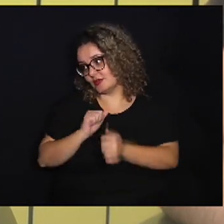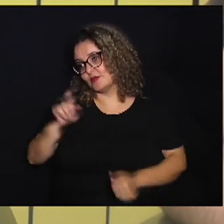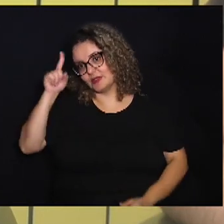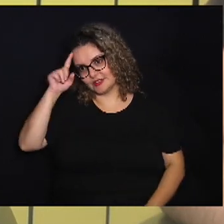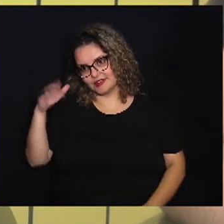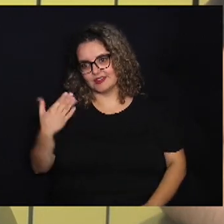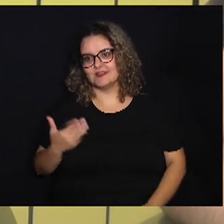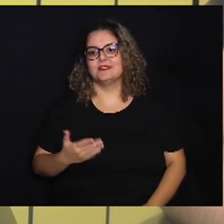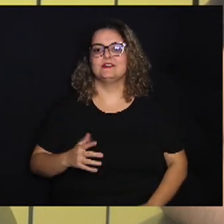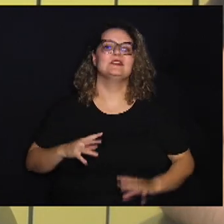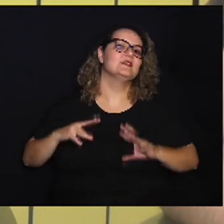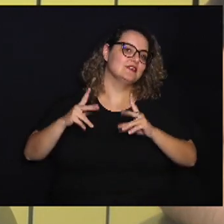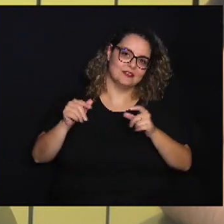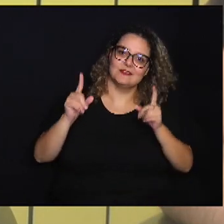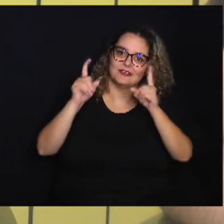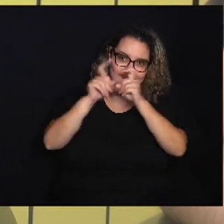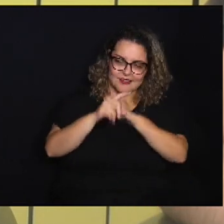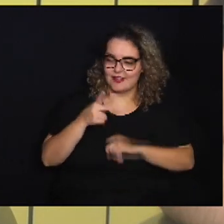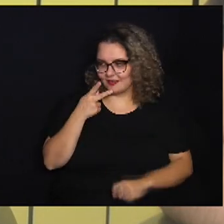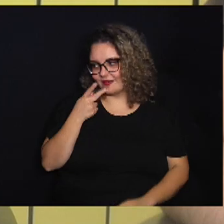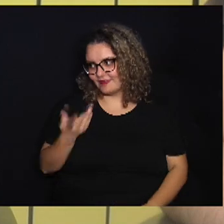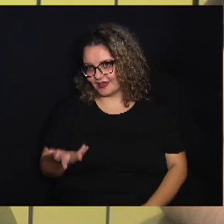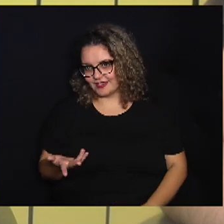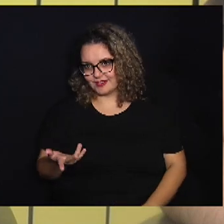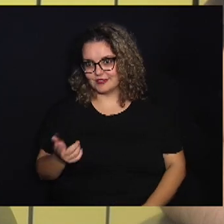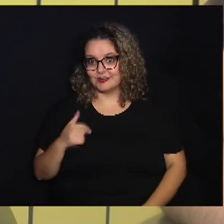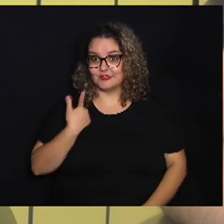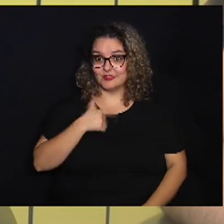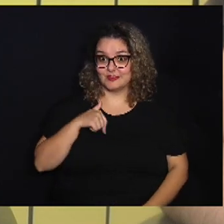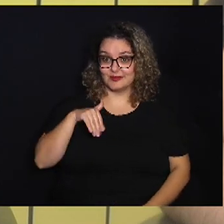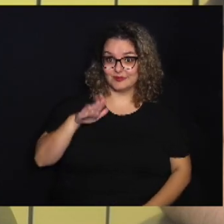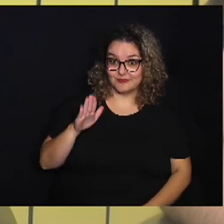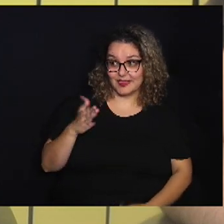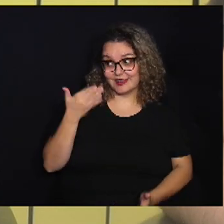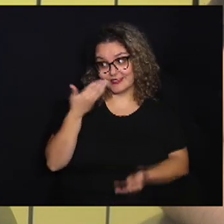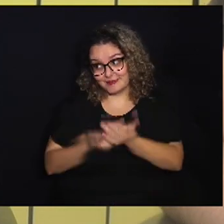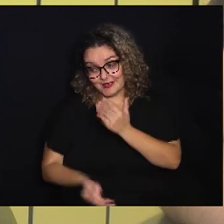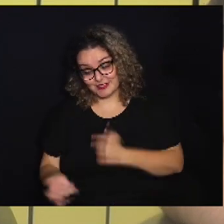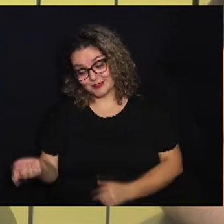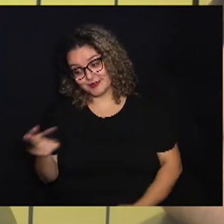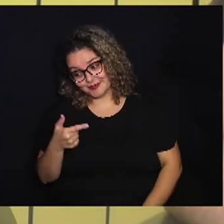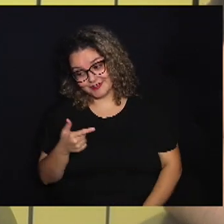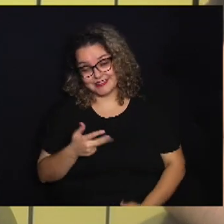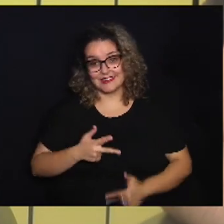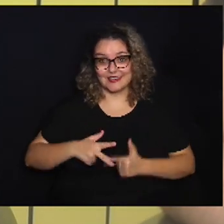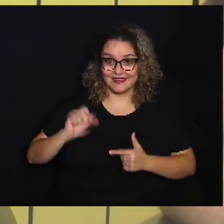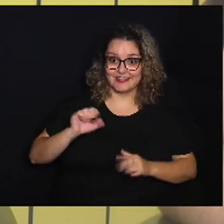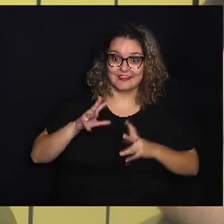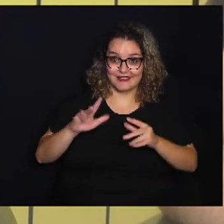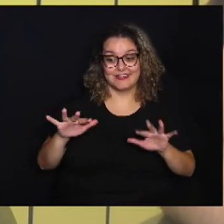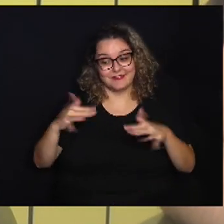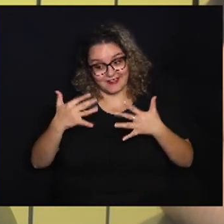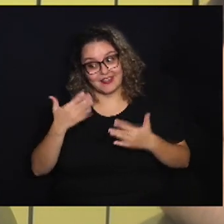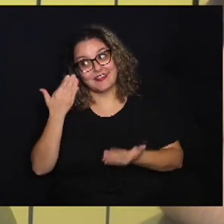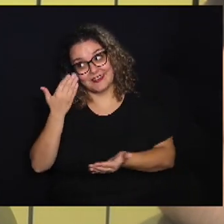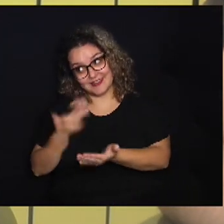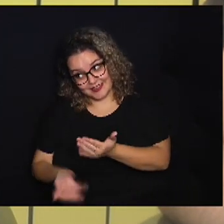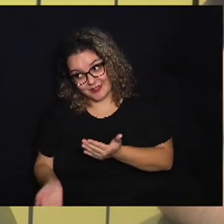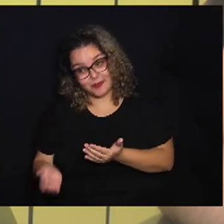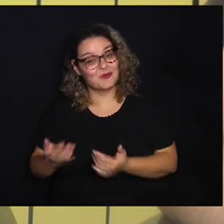e todas as dificuldades. Eu falo que a gente muito mais perde do que ganha, né? Todo mundo só vê quando a gente ganha, mas a gente perde